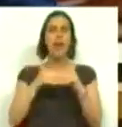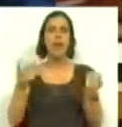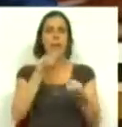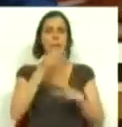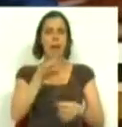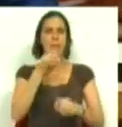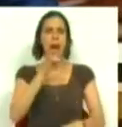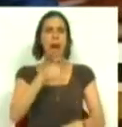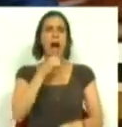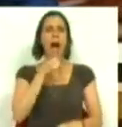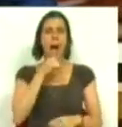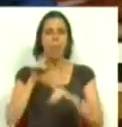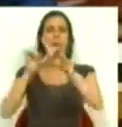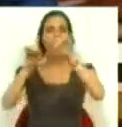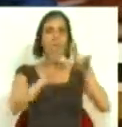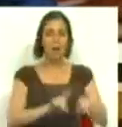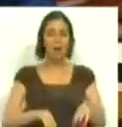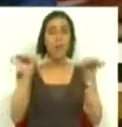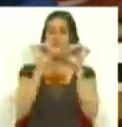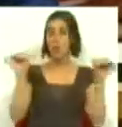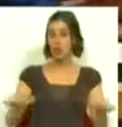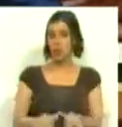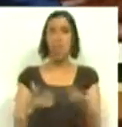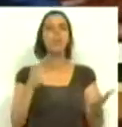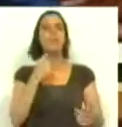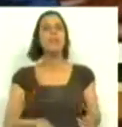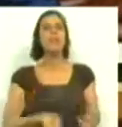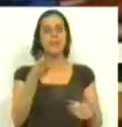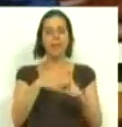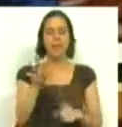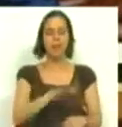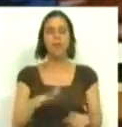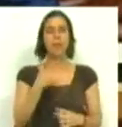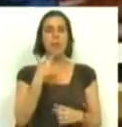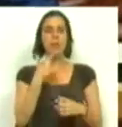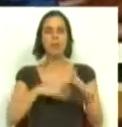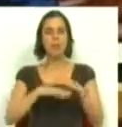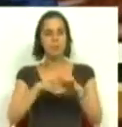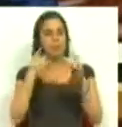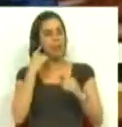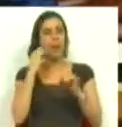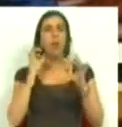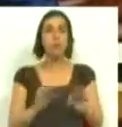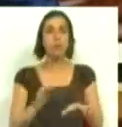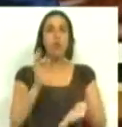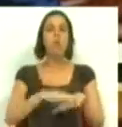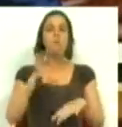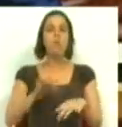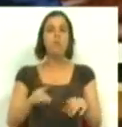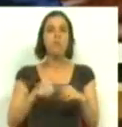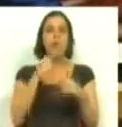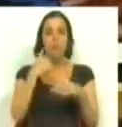níveis de perda de água em diversos sistemas. As várias situações de excesso de capacidade instalada por via